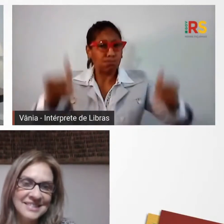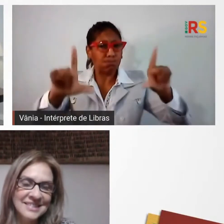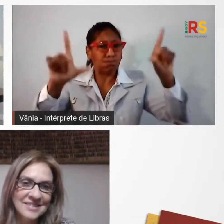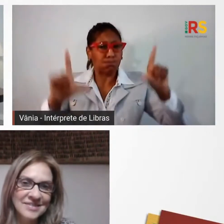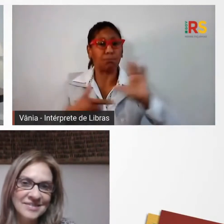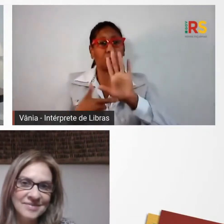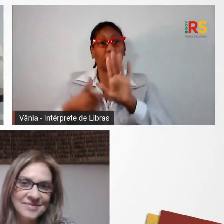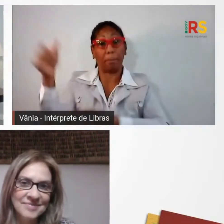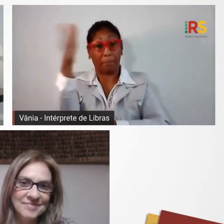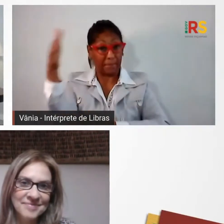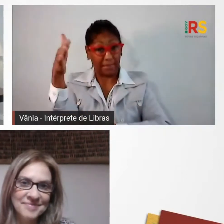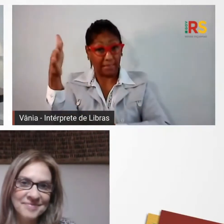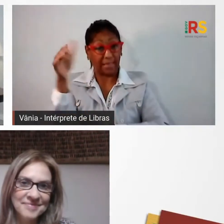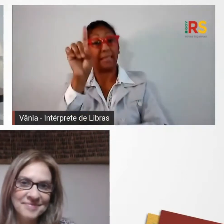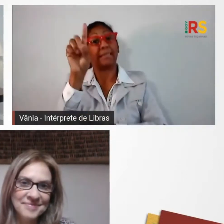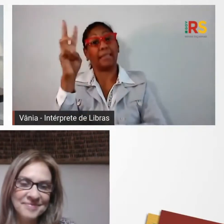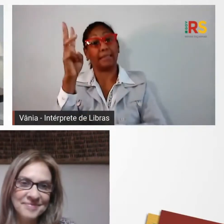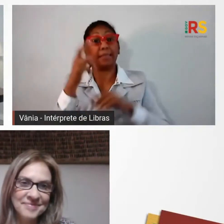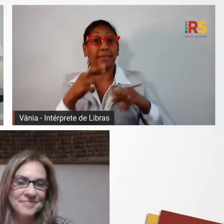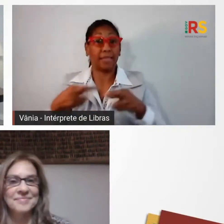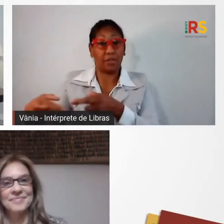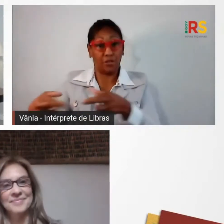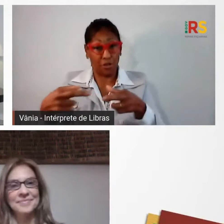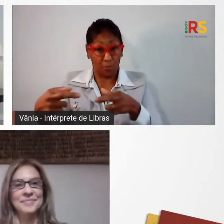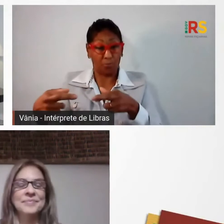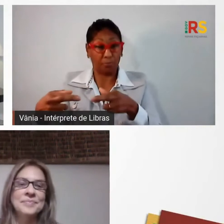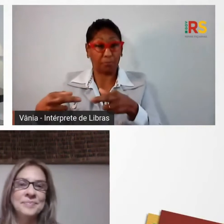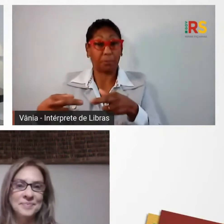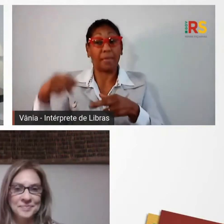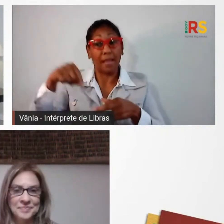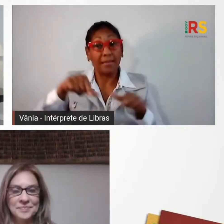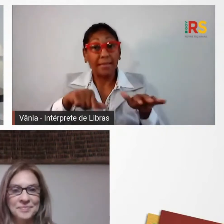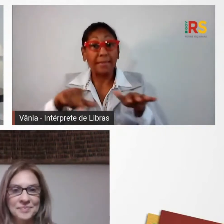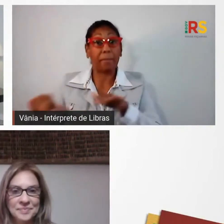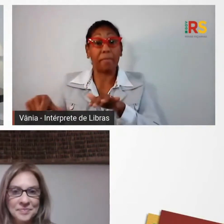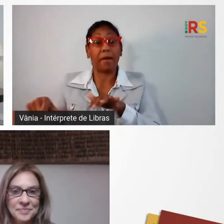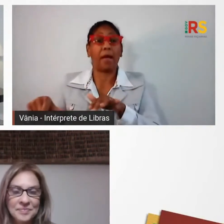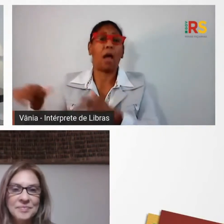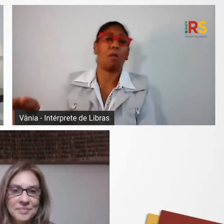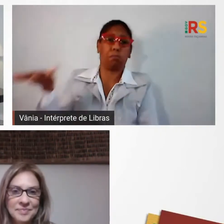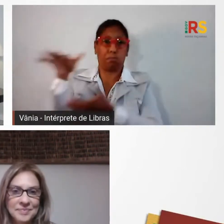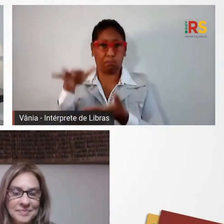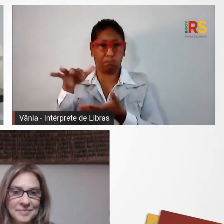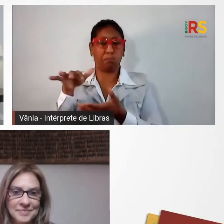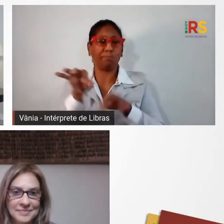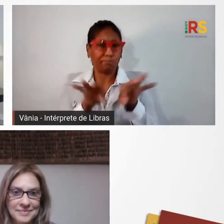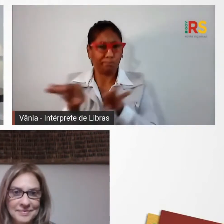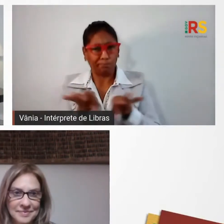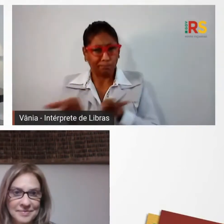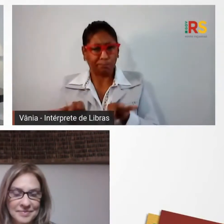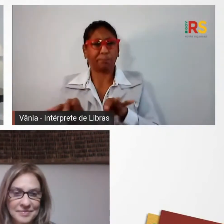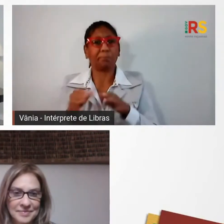as bandeiras com 13 regiões. Nessa semana, a gente recebeu, no final de semana, no Gabinete de Crise,